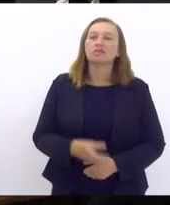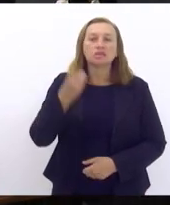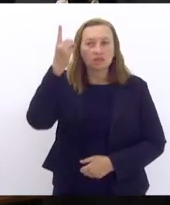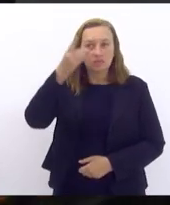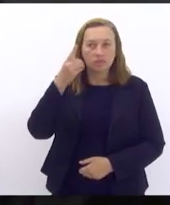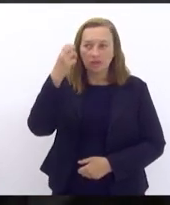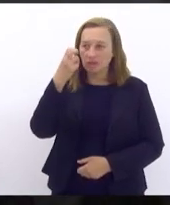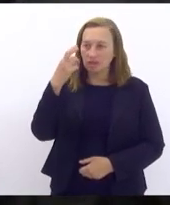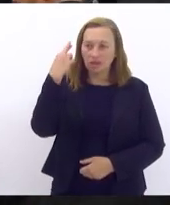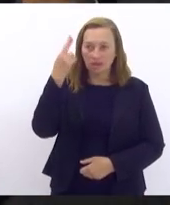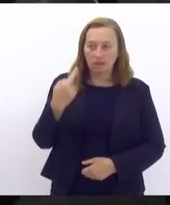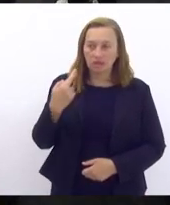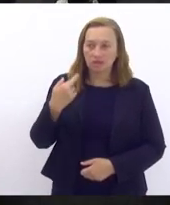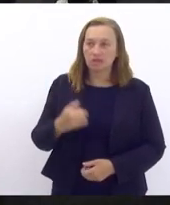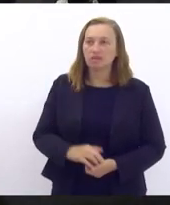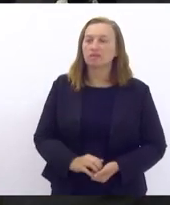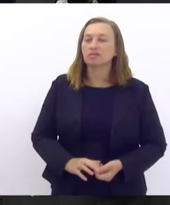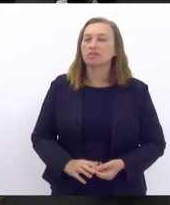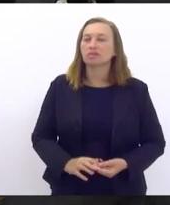Deputada Renata Souza.